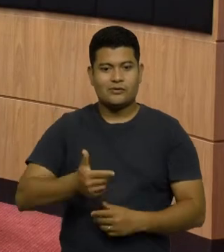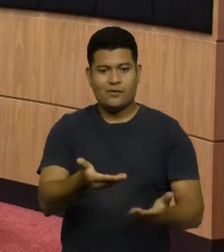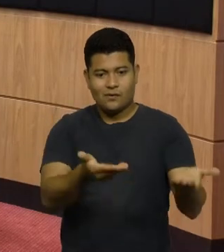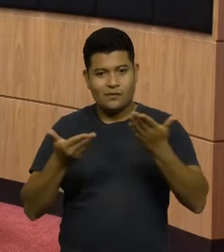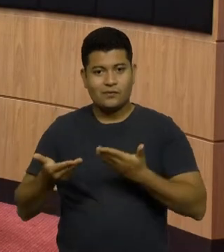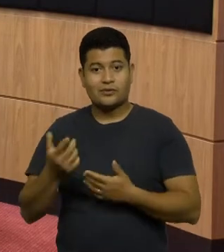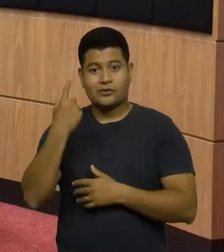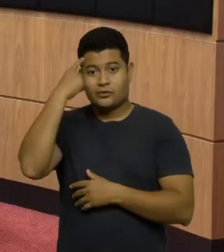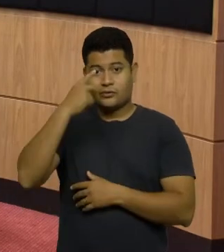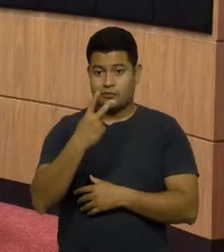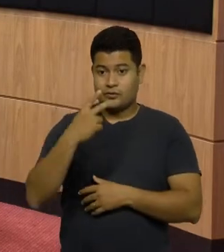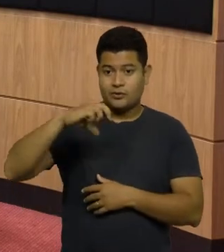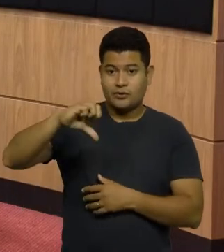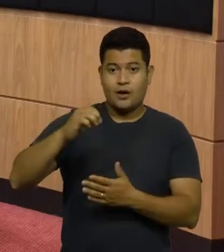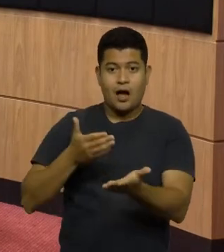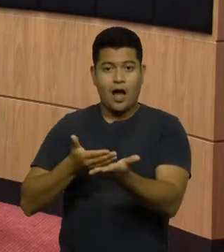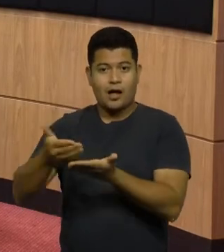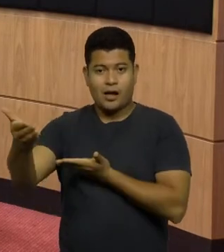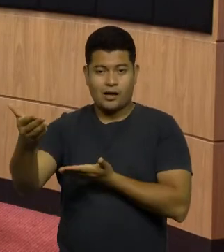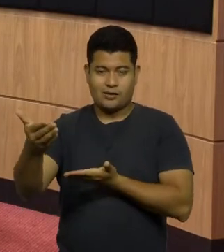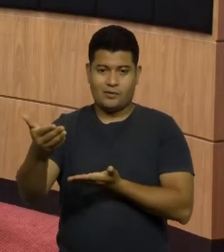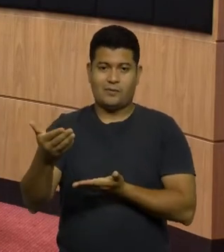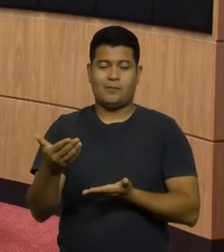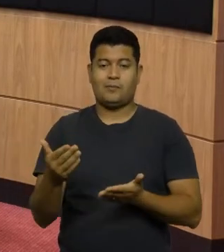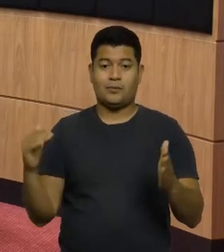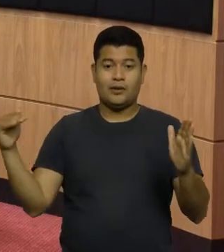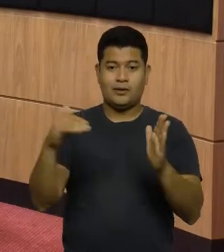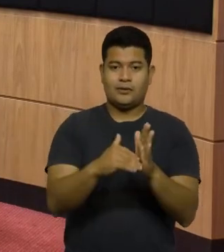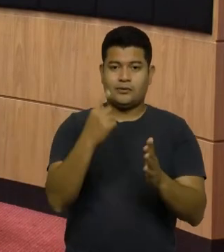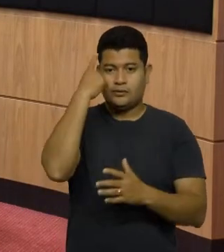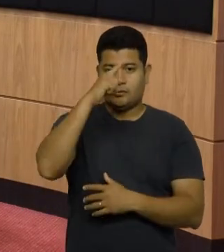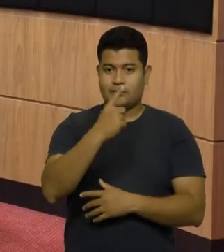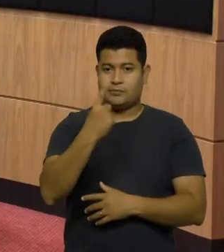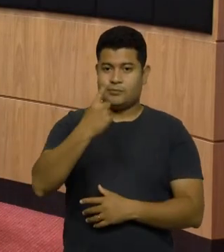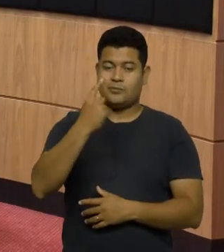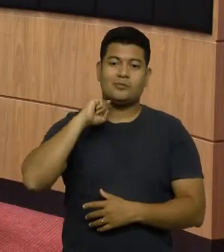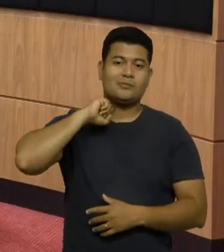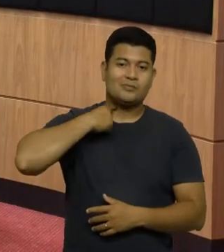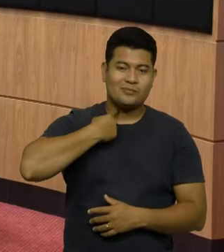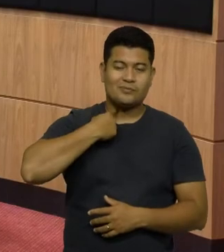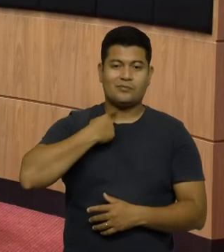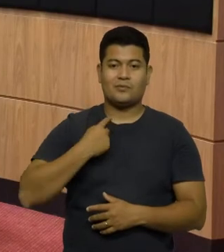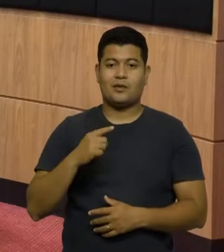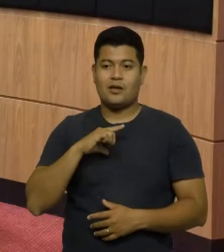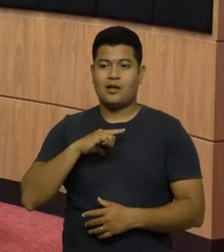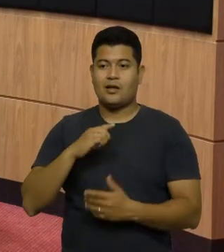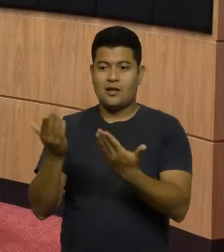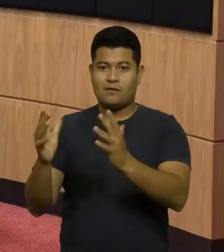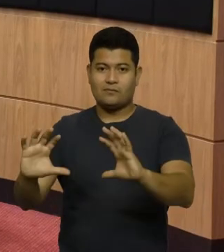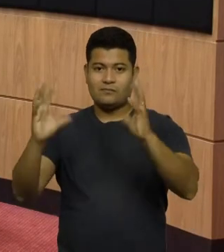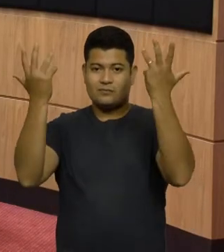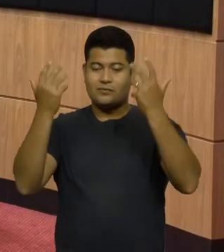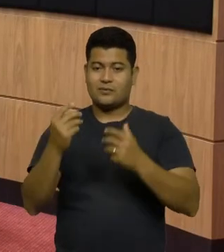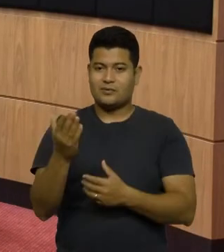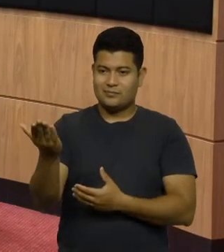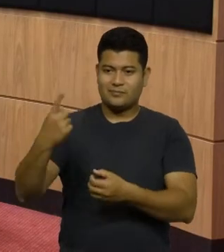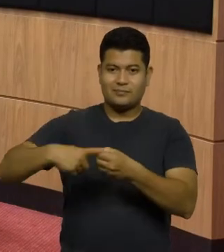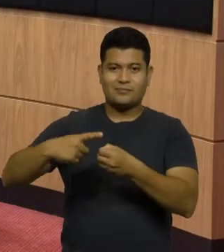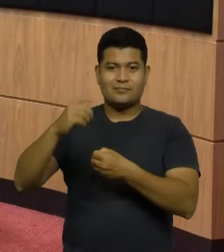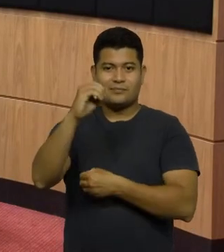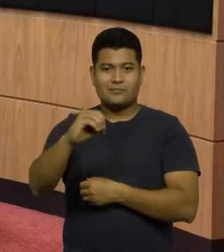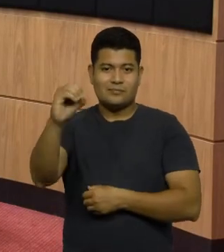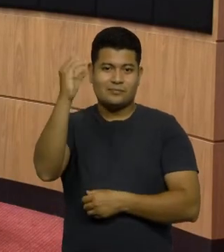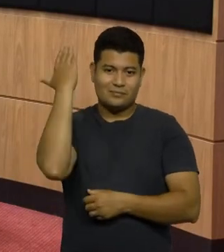dia 29, dia 30 e dia 1º, conto com a presença de vocês na nossa festa, nossa querida Otacílio Costa. Obrigado pela